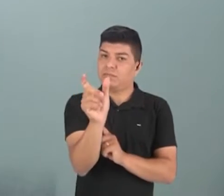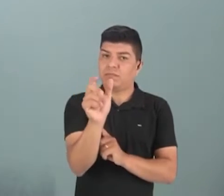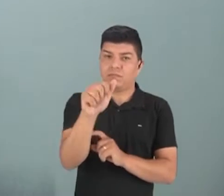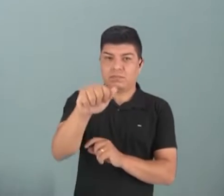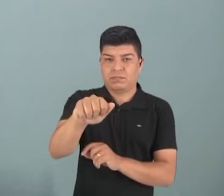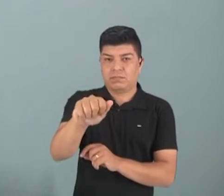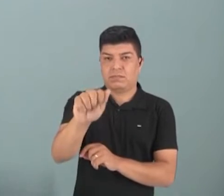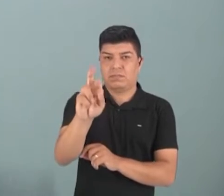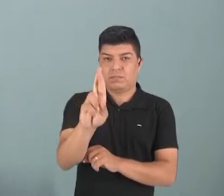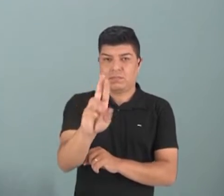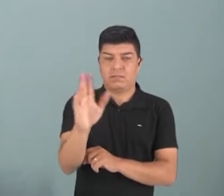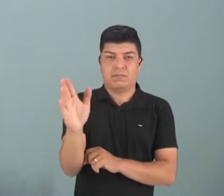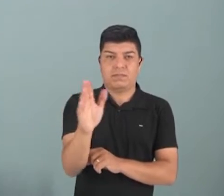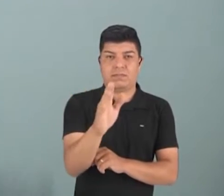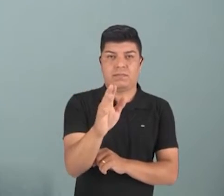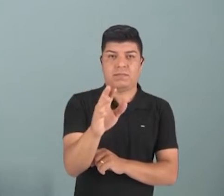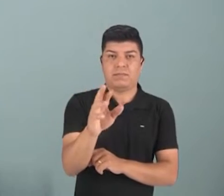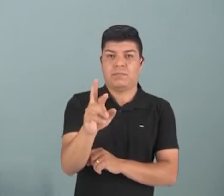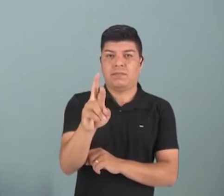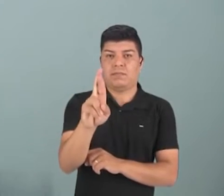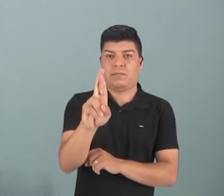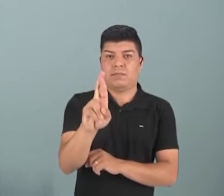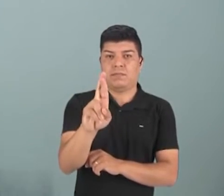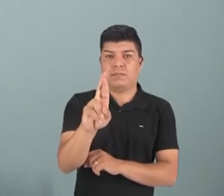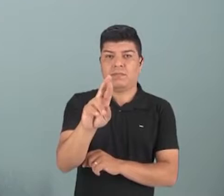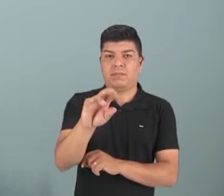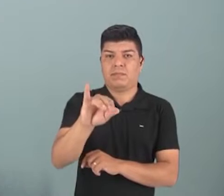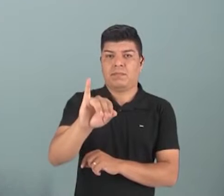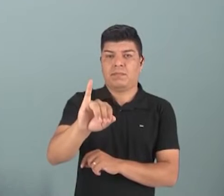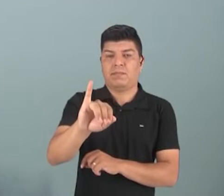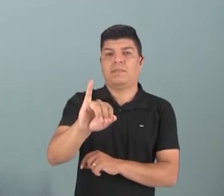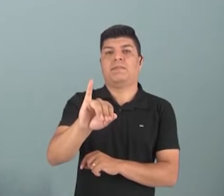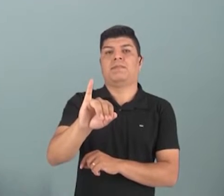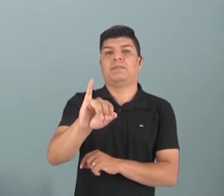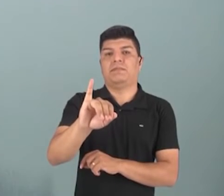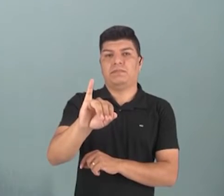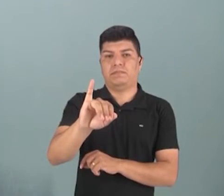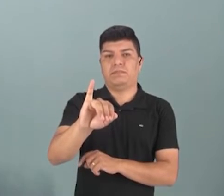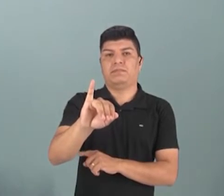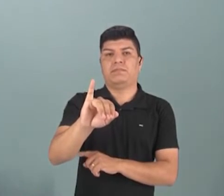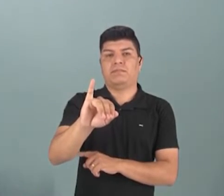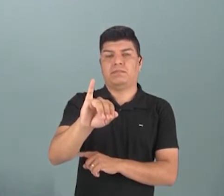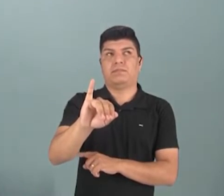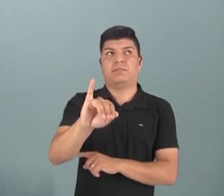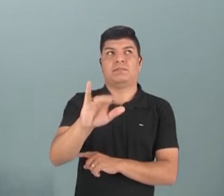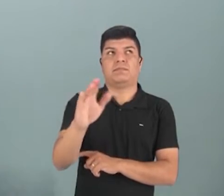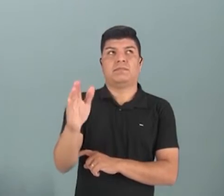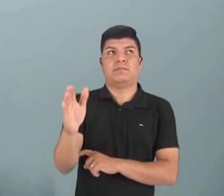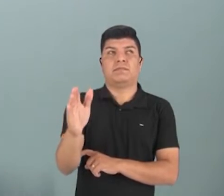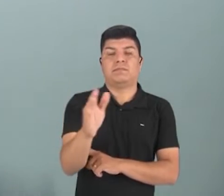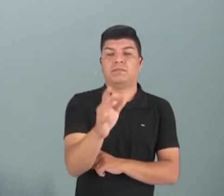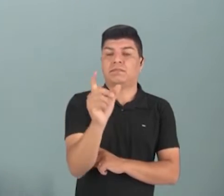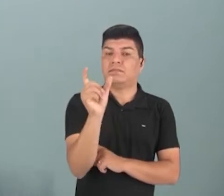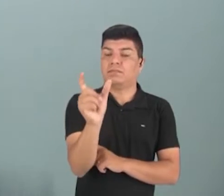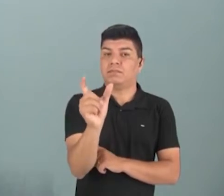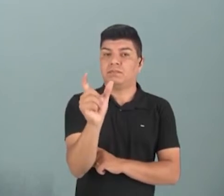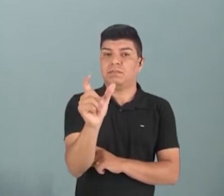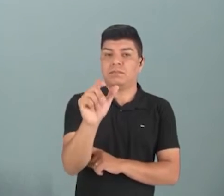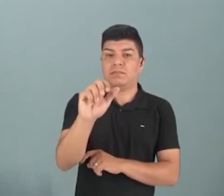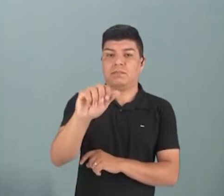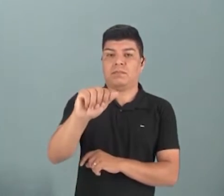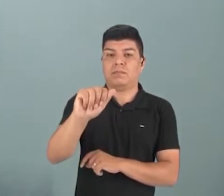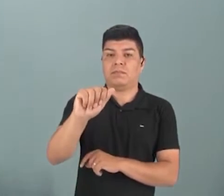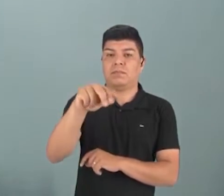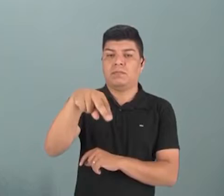e a palavra gierri com ih a palavra rir a palavra